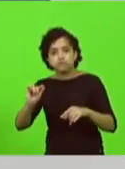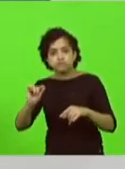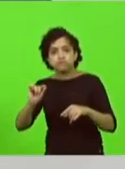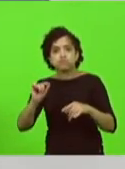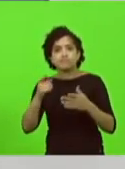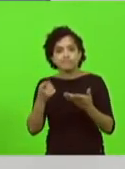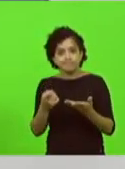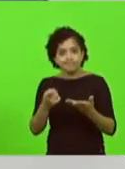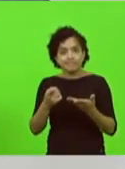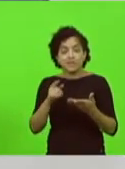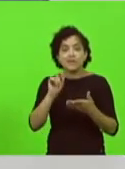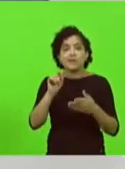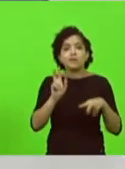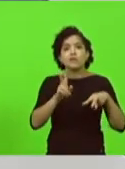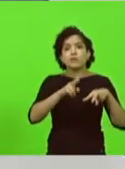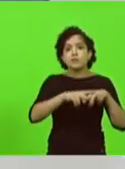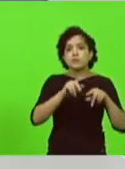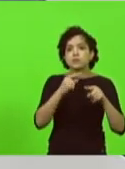de estupro.